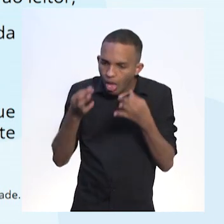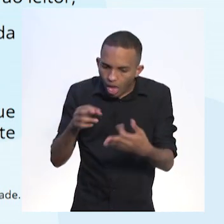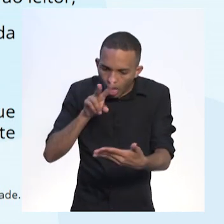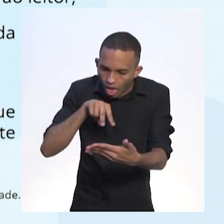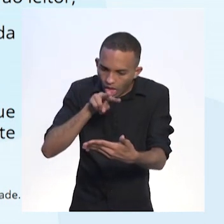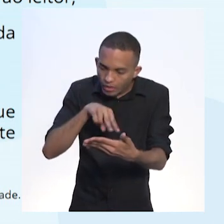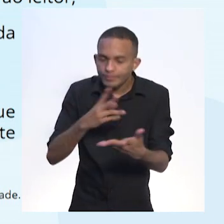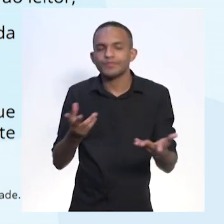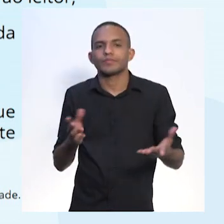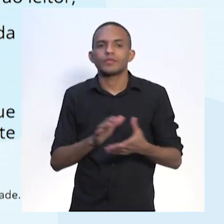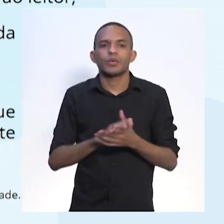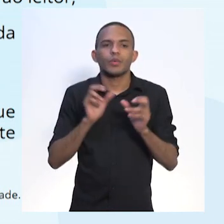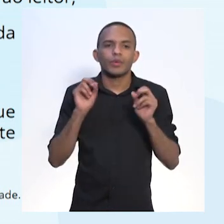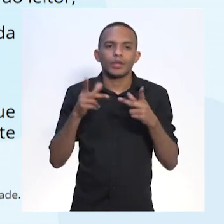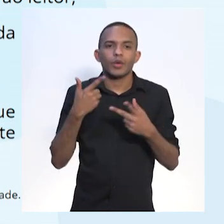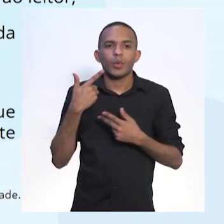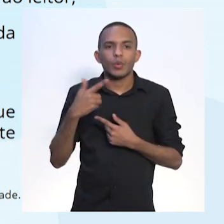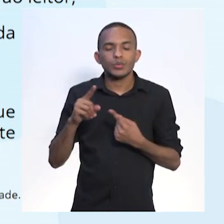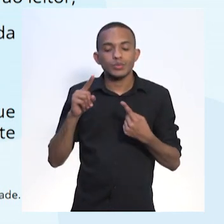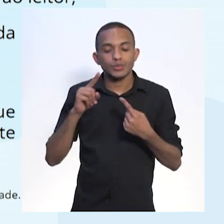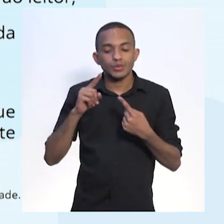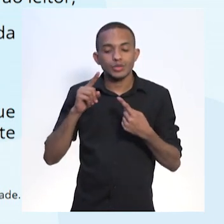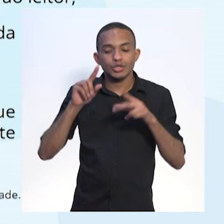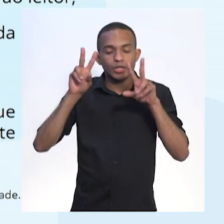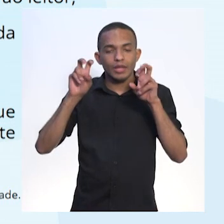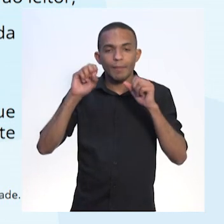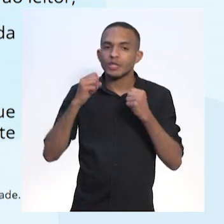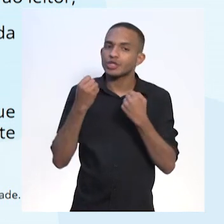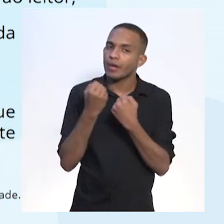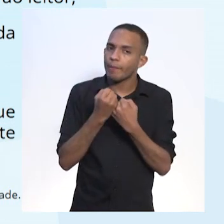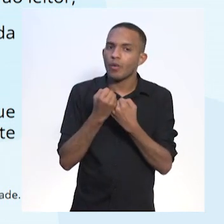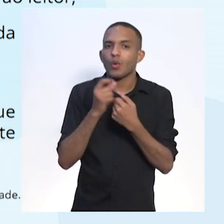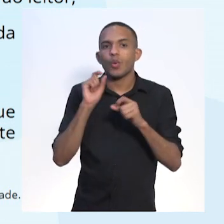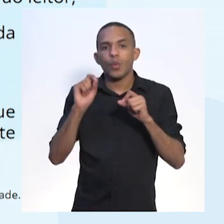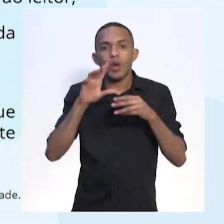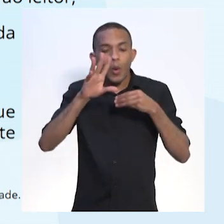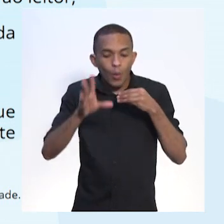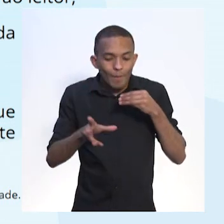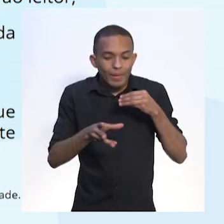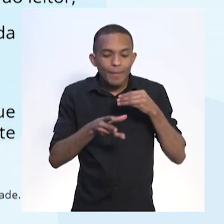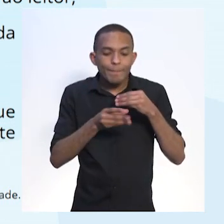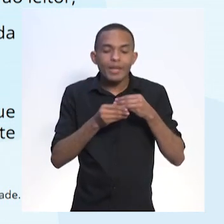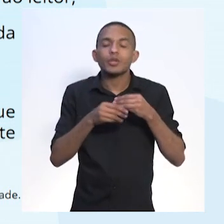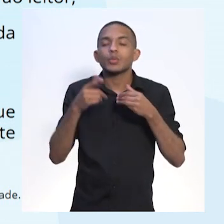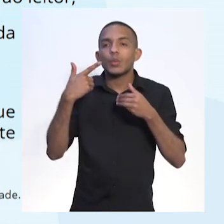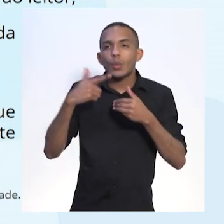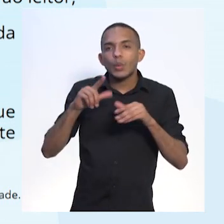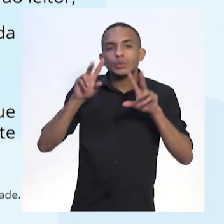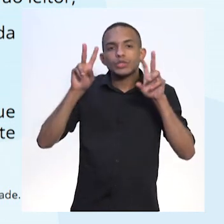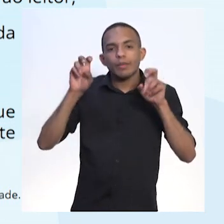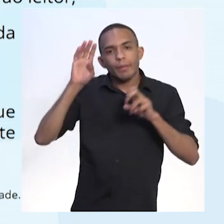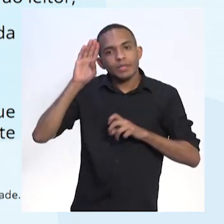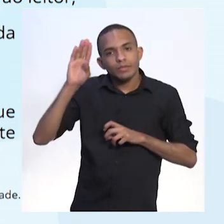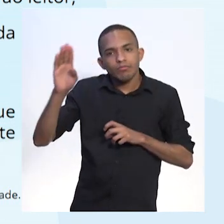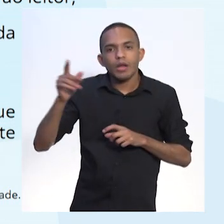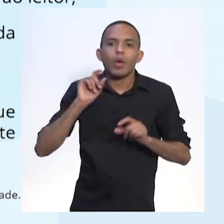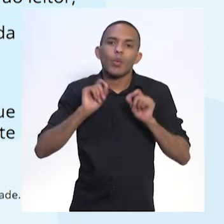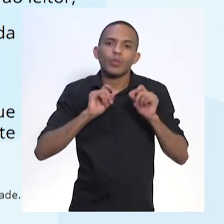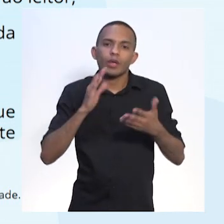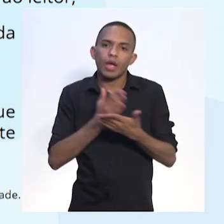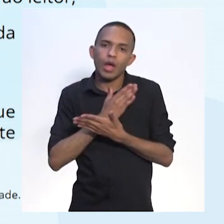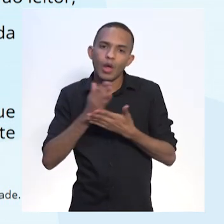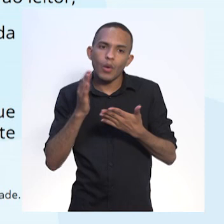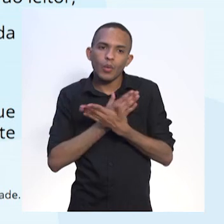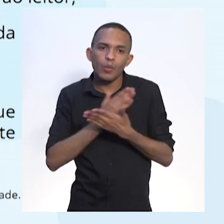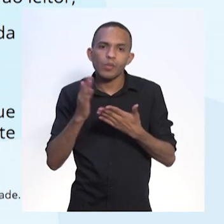leitor. Ok. Título auxiliar é o complemento do título principal, com o acréscimo de algumas informações,